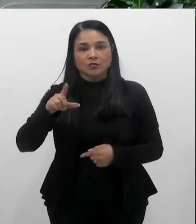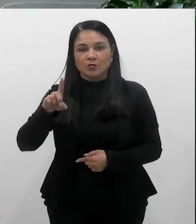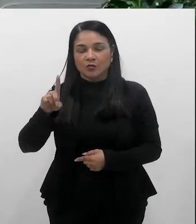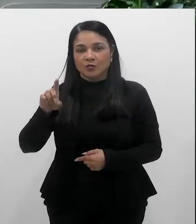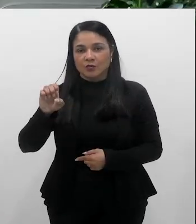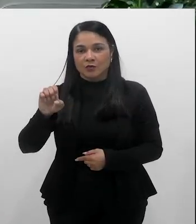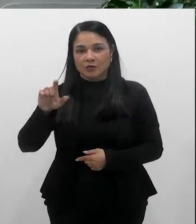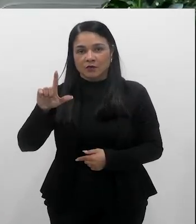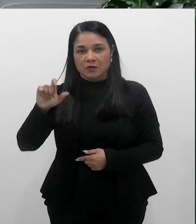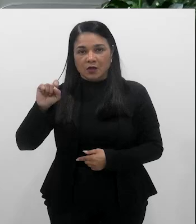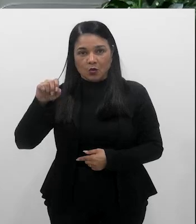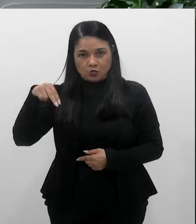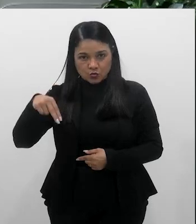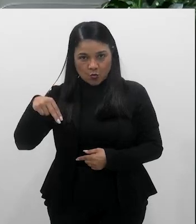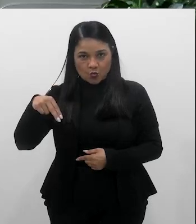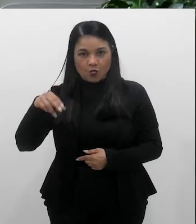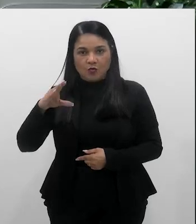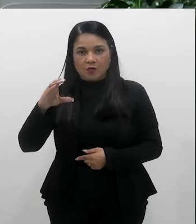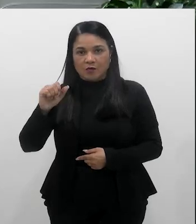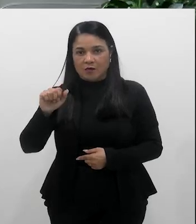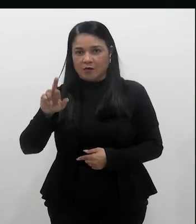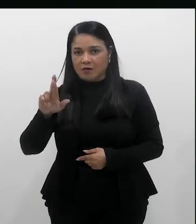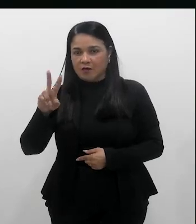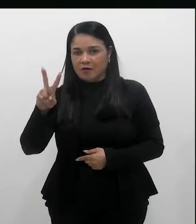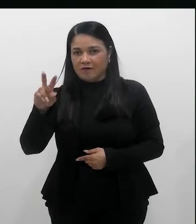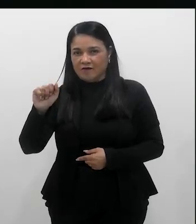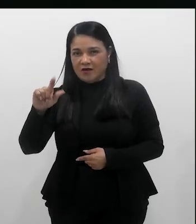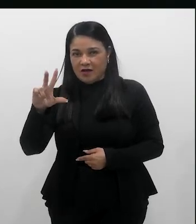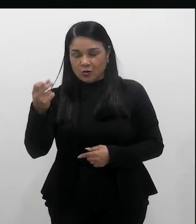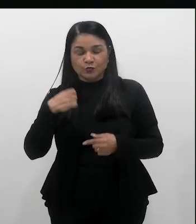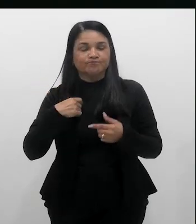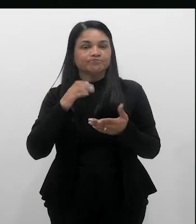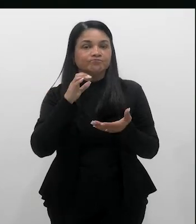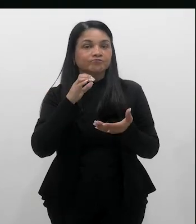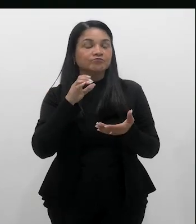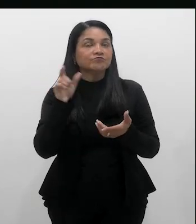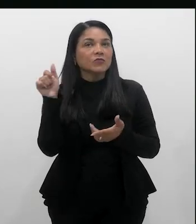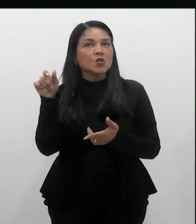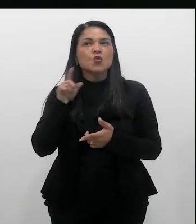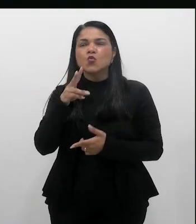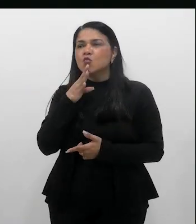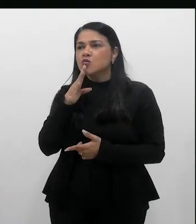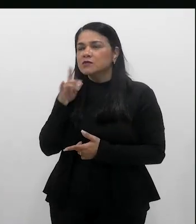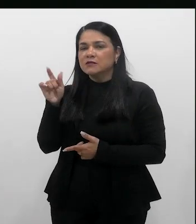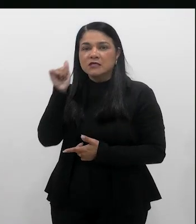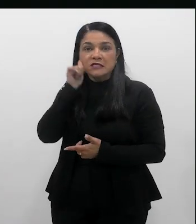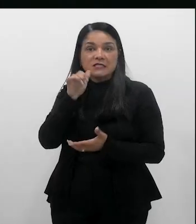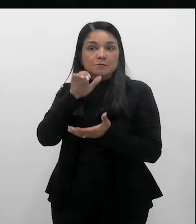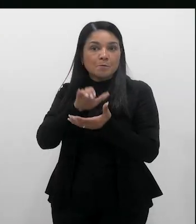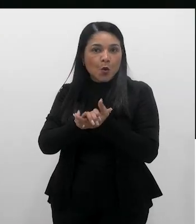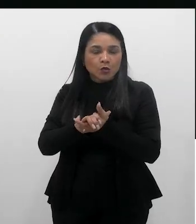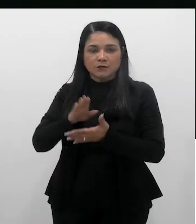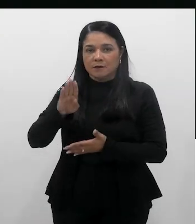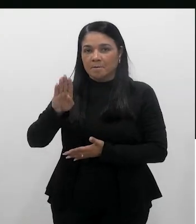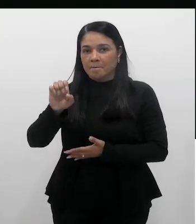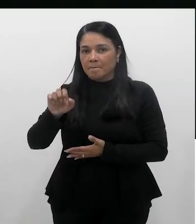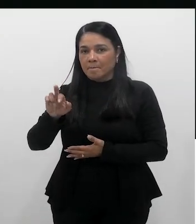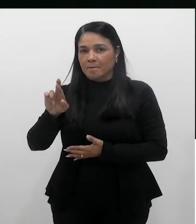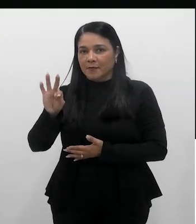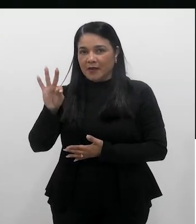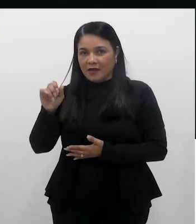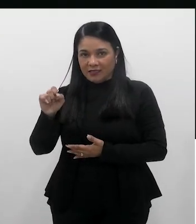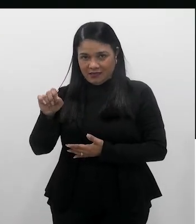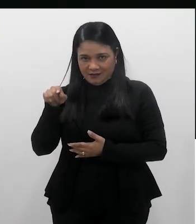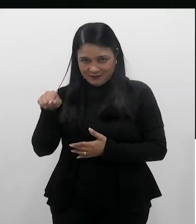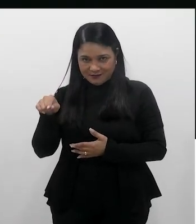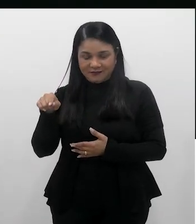Carvalho, profissão compositor, que eu conheci a Berta, que é a companheira do Délcio Carvalho, por 34